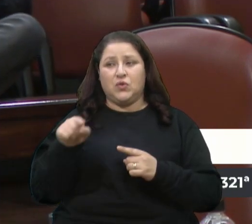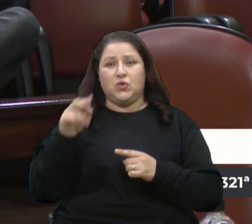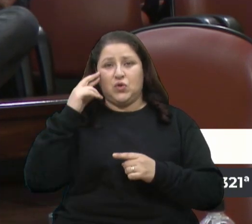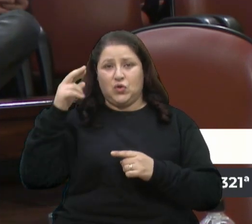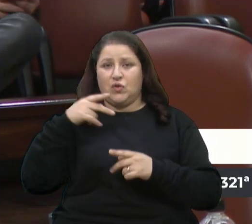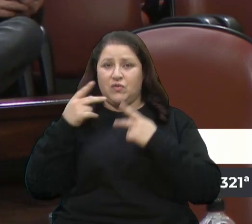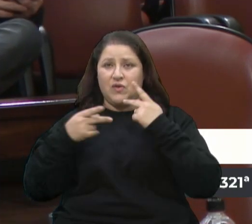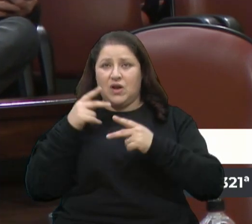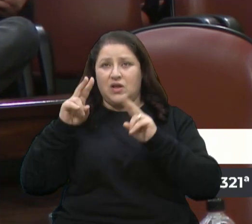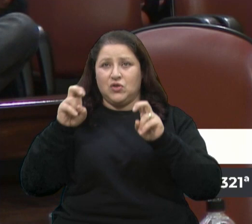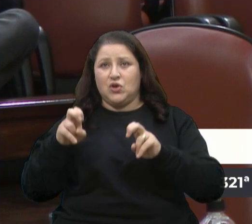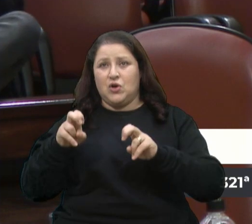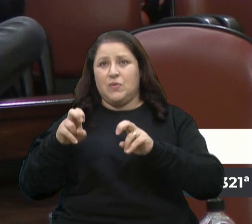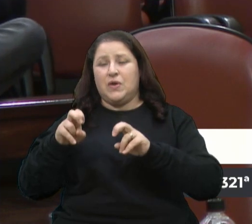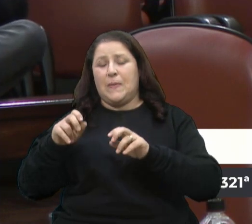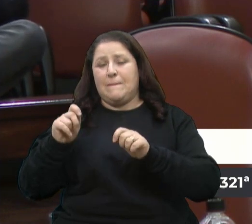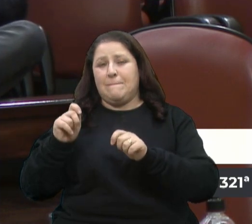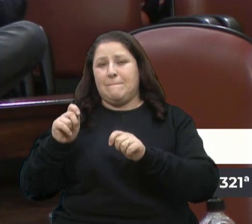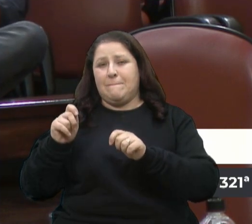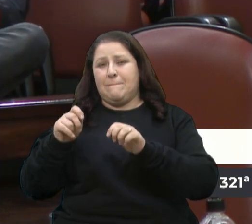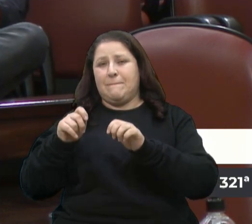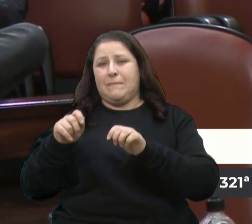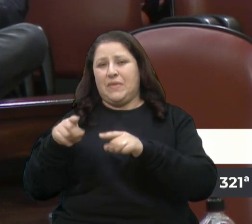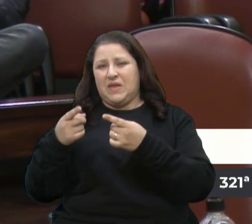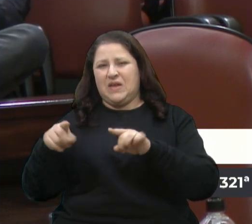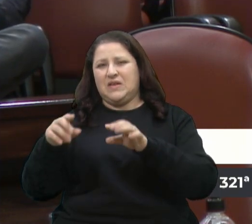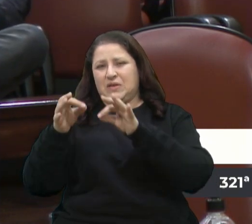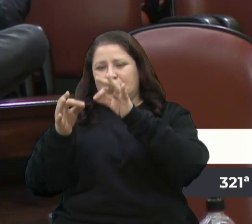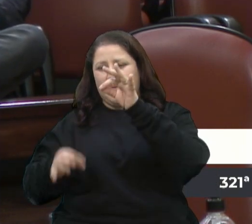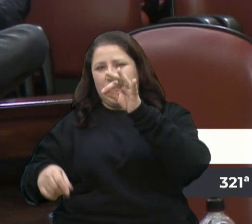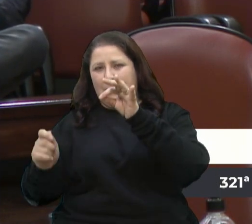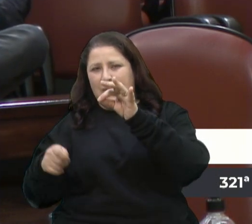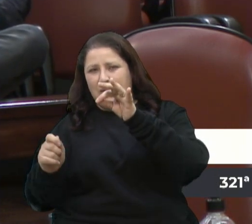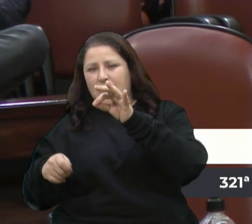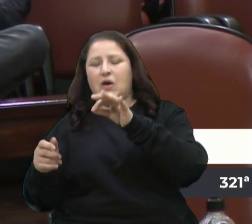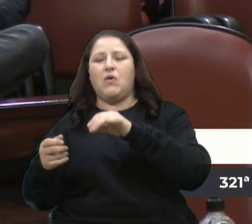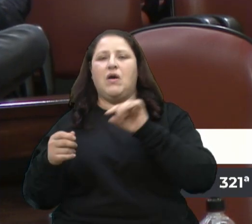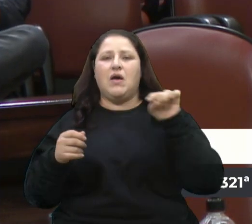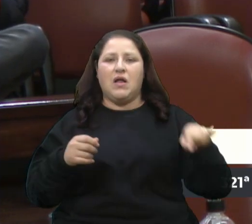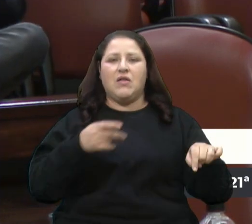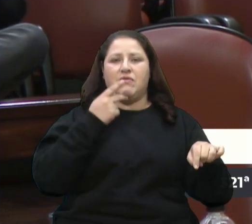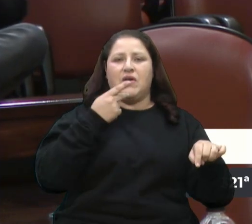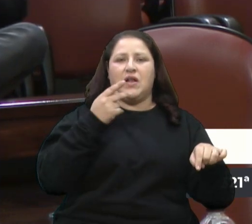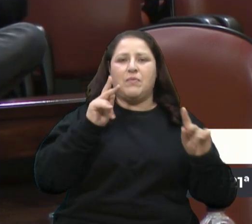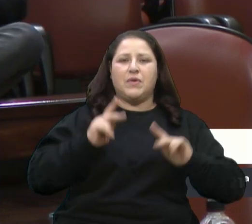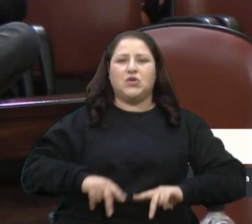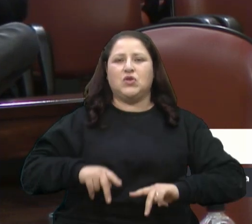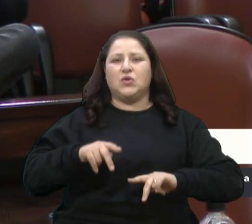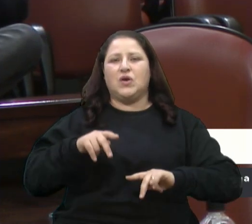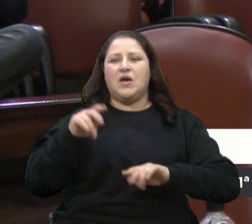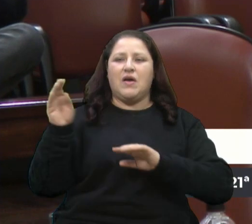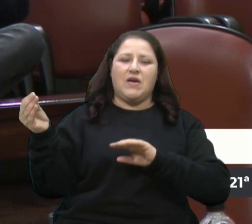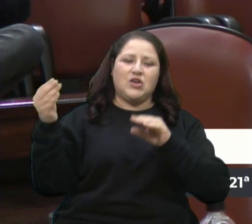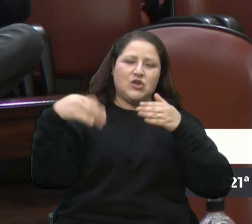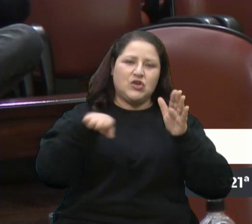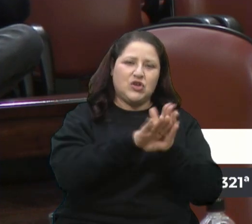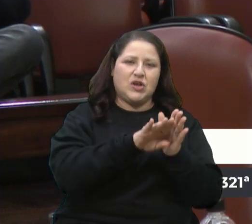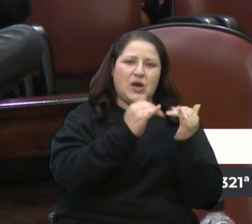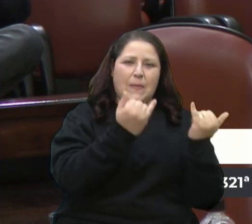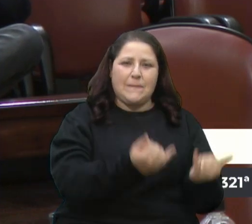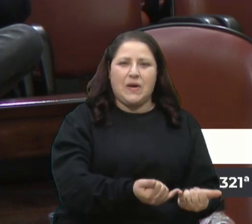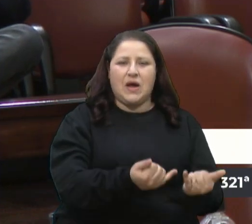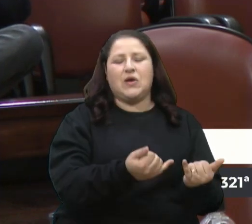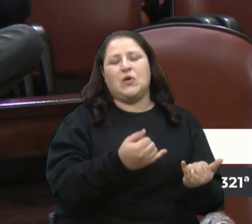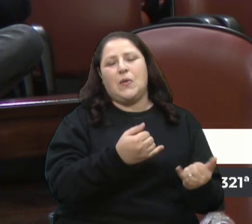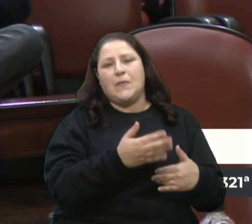de berimbau, eles falaram da vida, da física das pessoas que vêm tudo magro e eles passam por um processo de engorda, eles têm que engordar eles, depois eles não querem